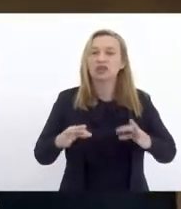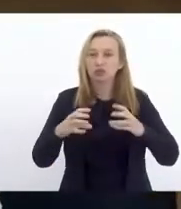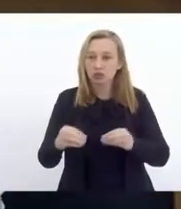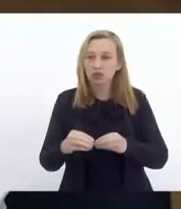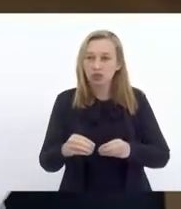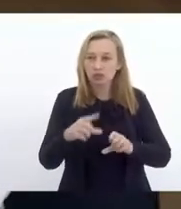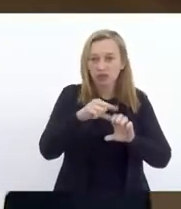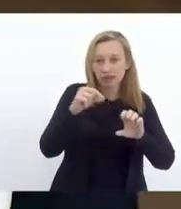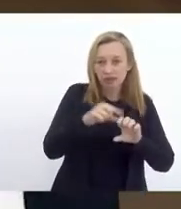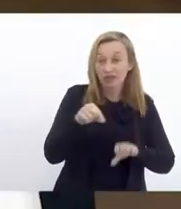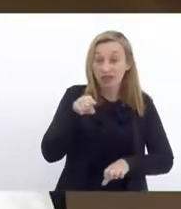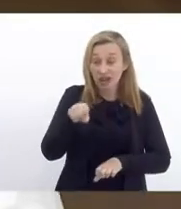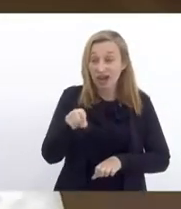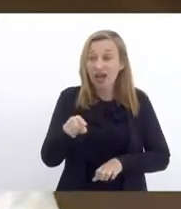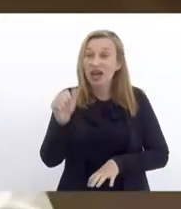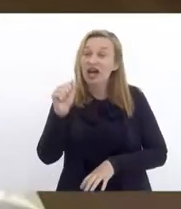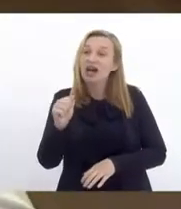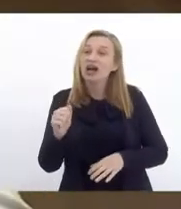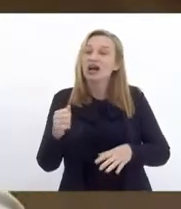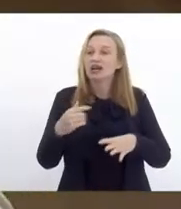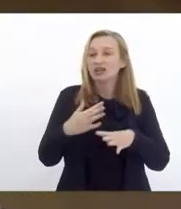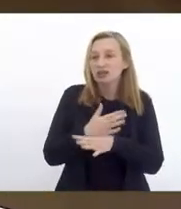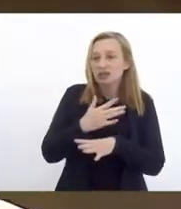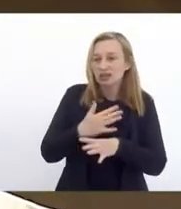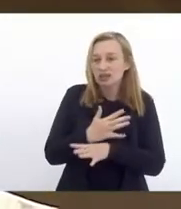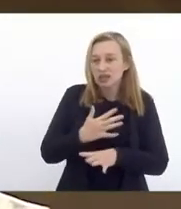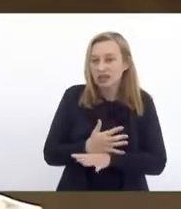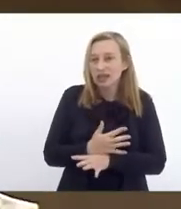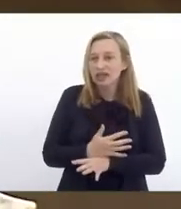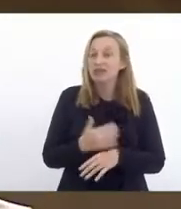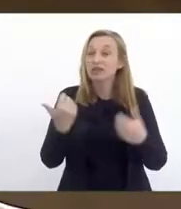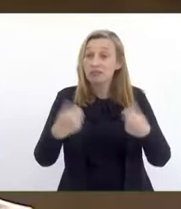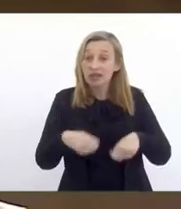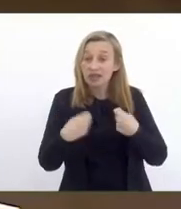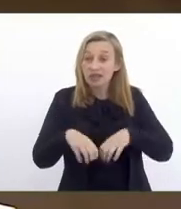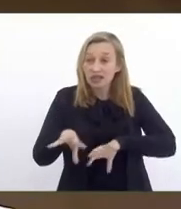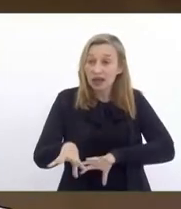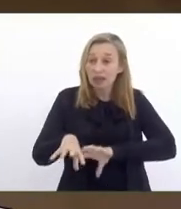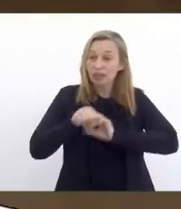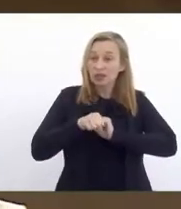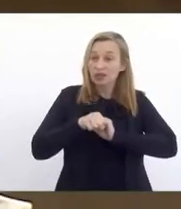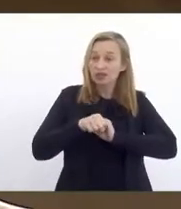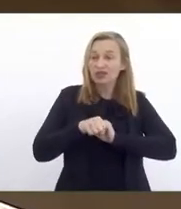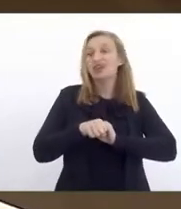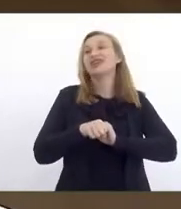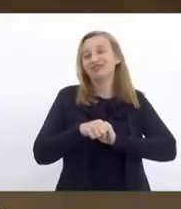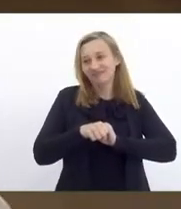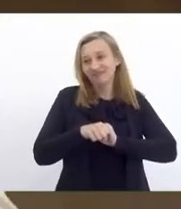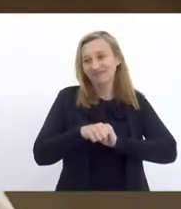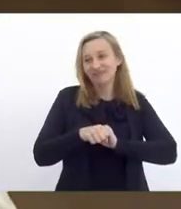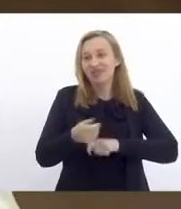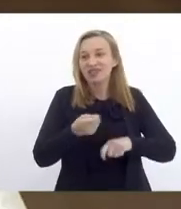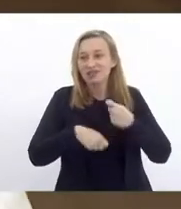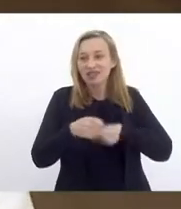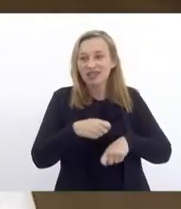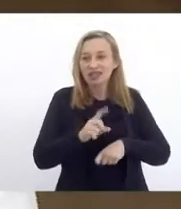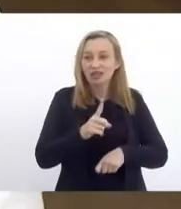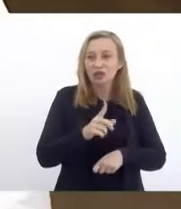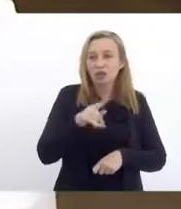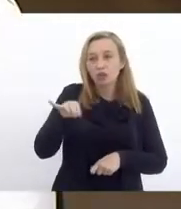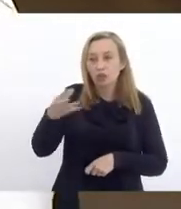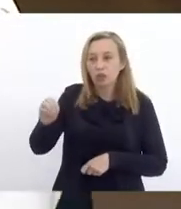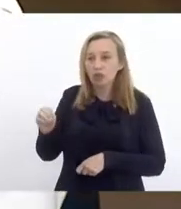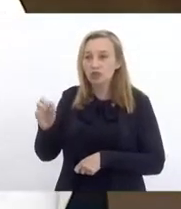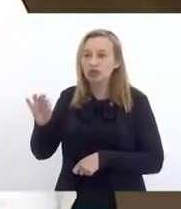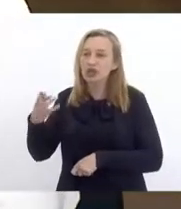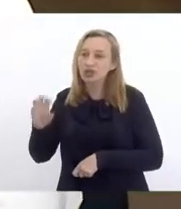instalado. A sociedade, a população precisam absorver esse investimento e não fazer com que o Porto do Açu